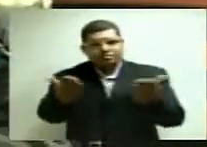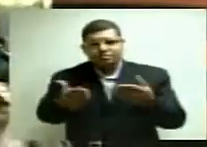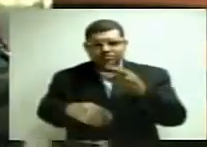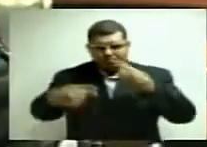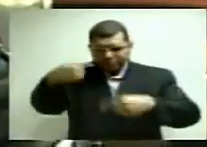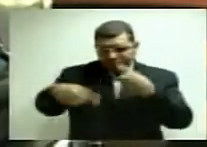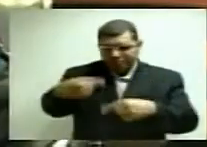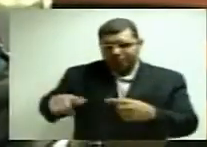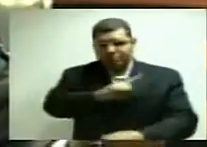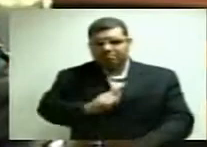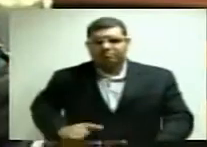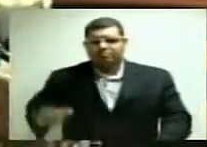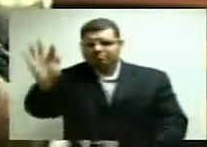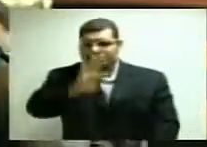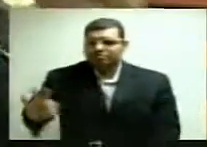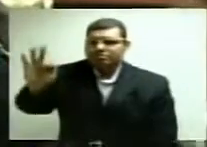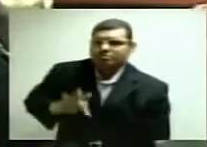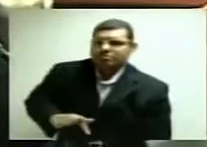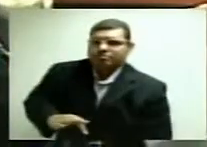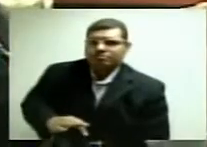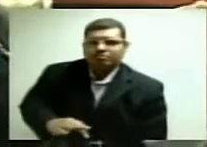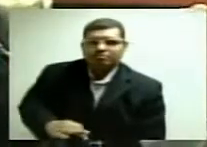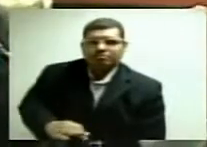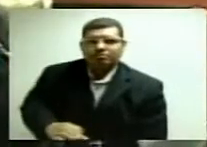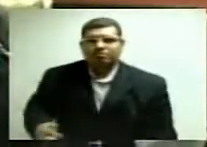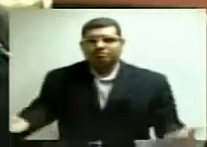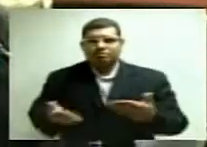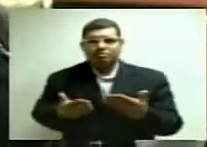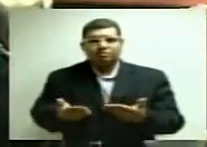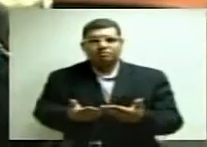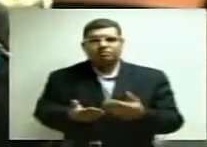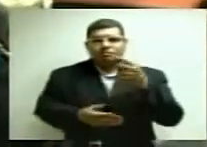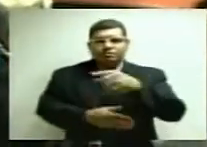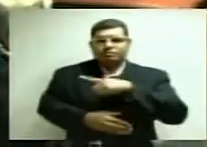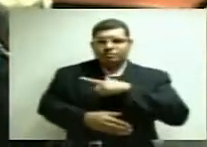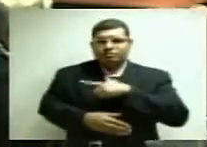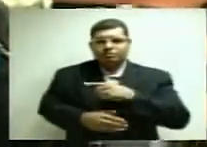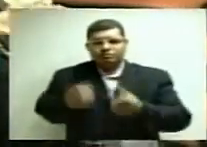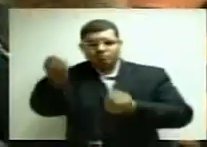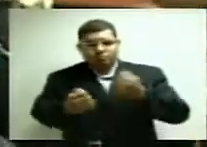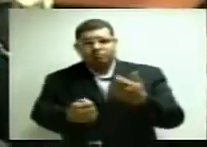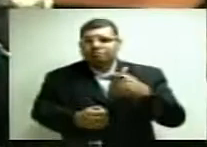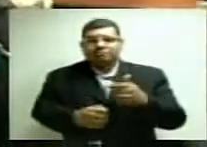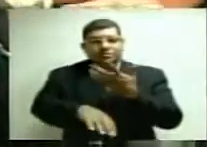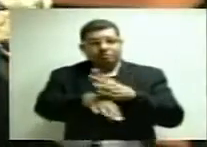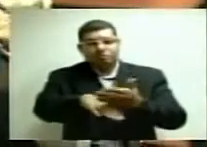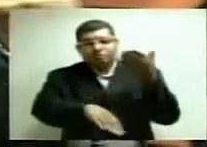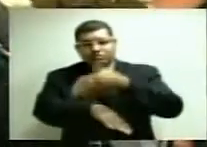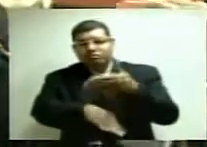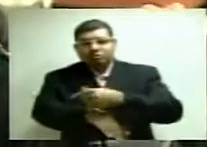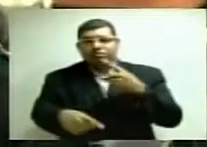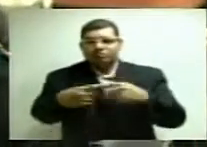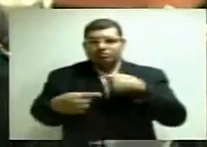essa política do governo federal que estimula excessivamente você adquirir carro e não investe, porque